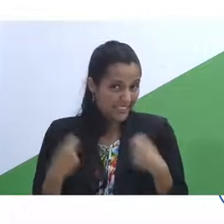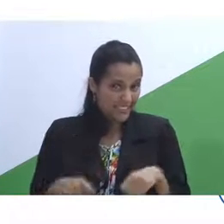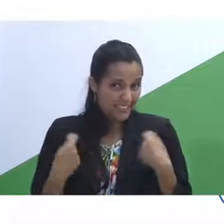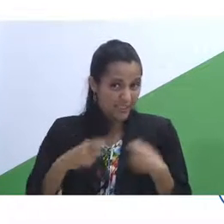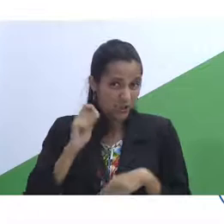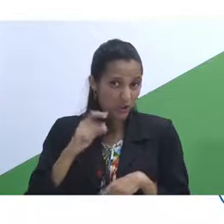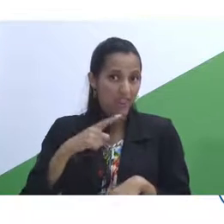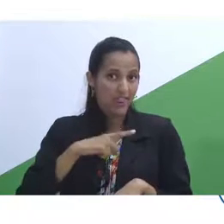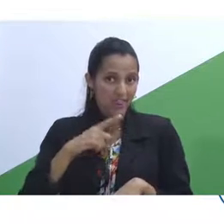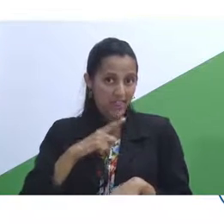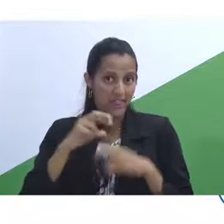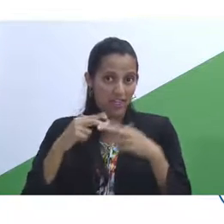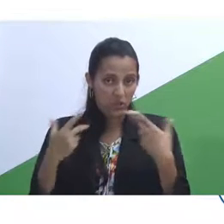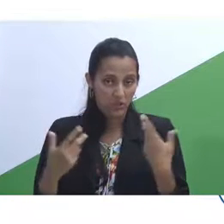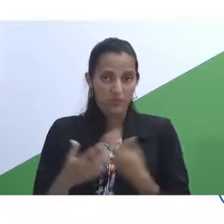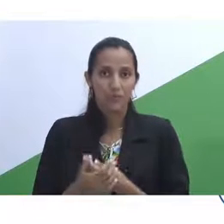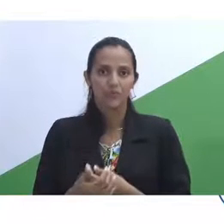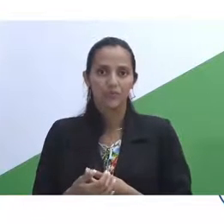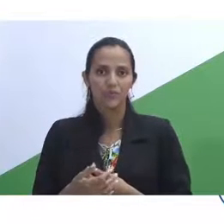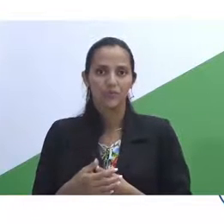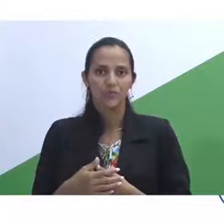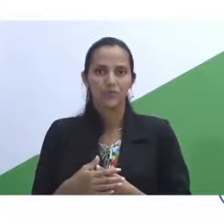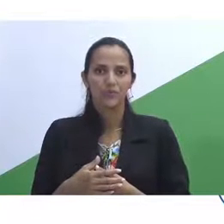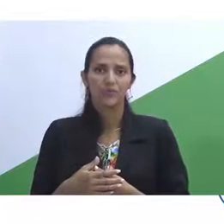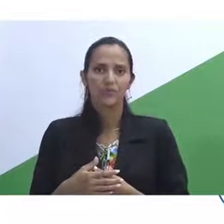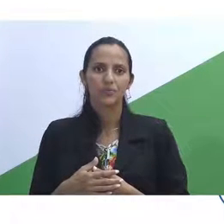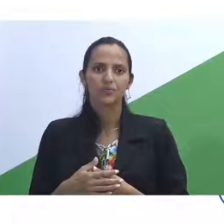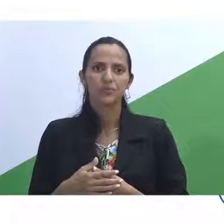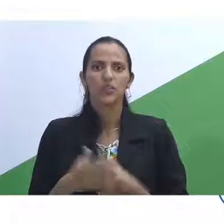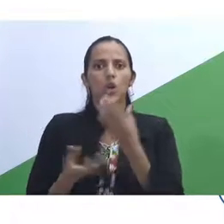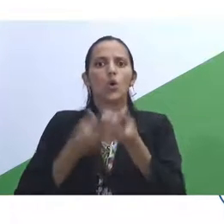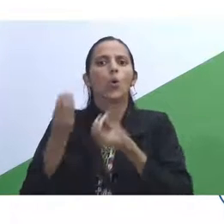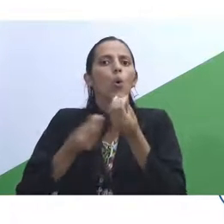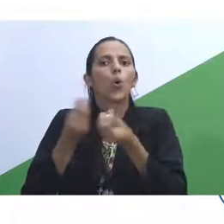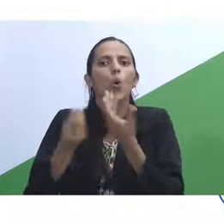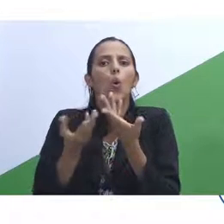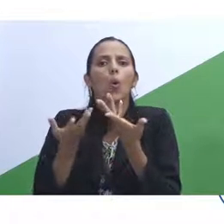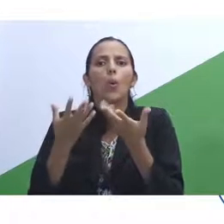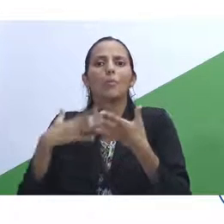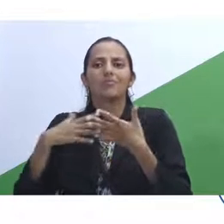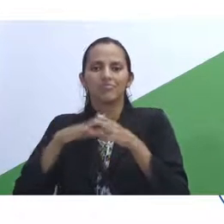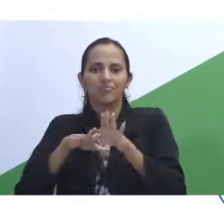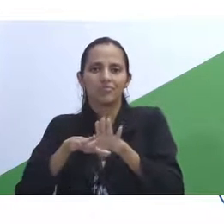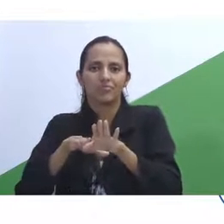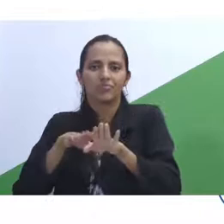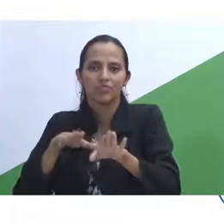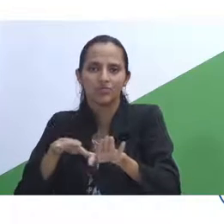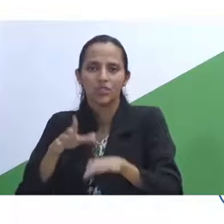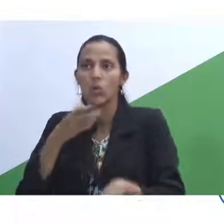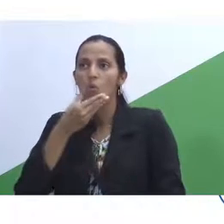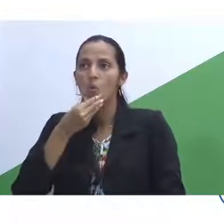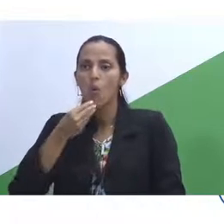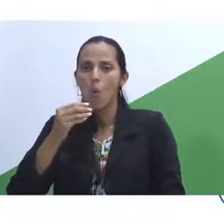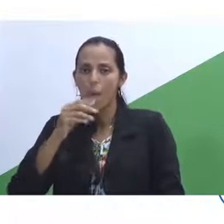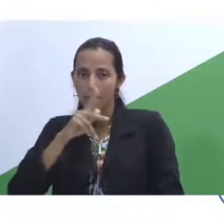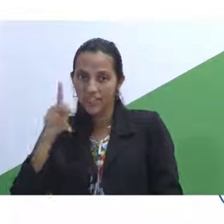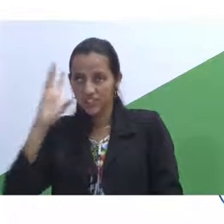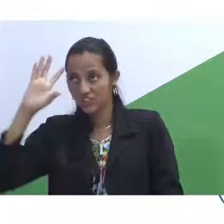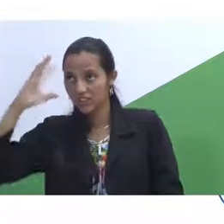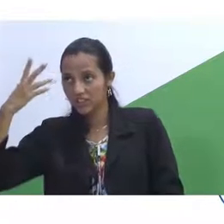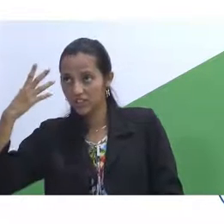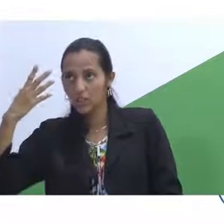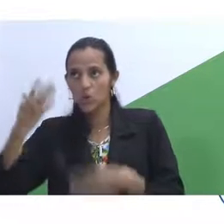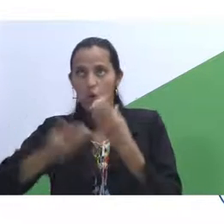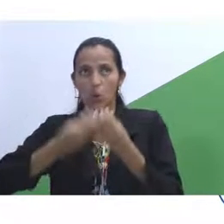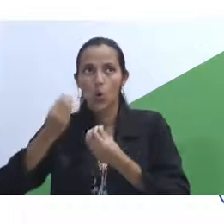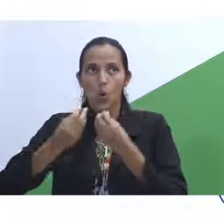ter novos ares, pode passar, então, aí, o próximo slide, esse movimento crescia, Vargas decidiu, ele próprio, liderar o processo de democratização